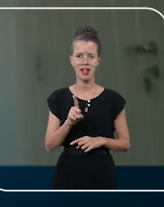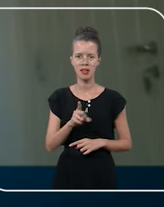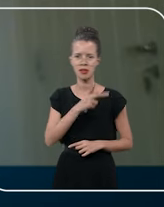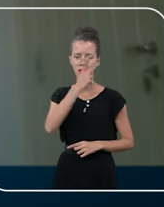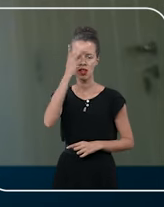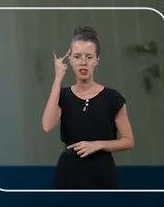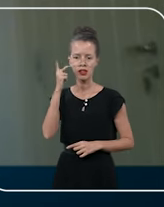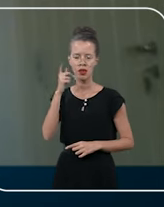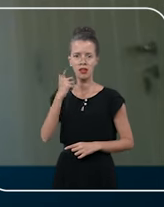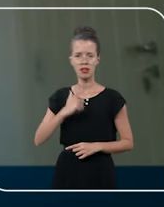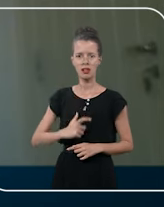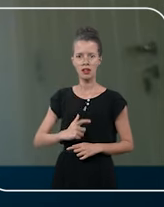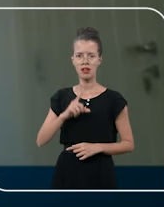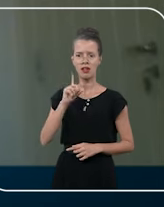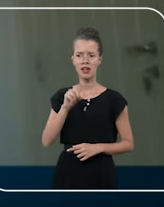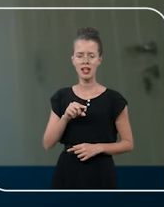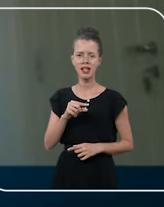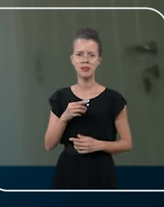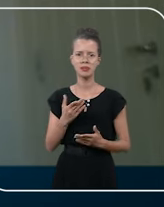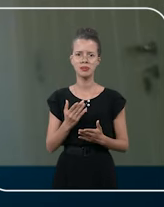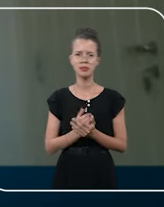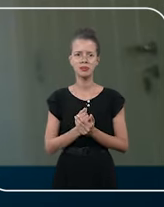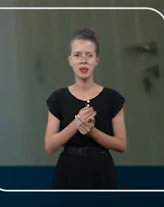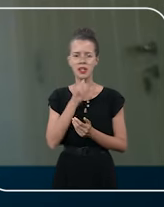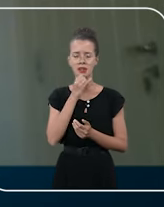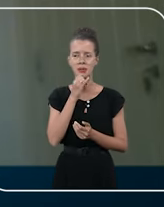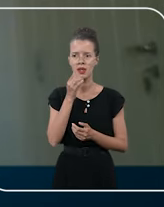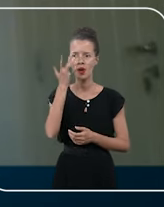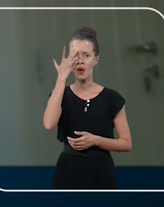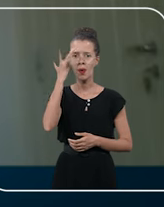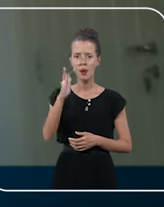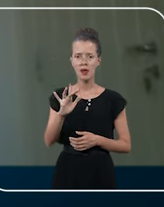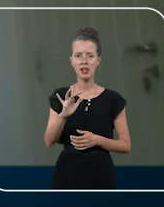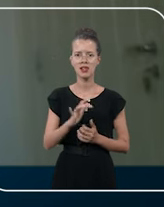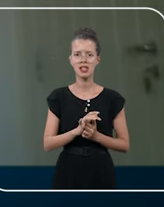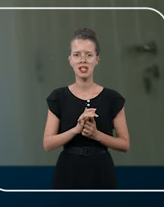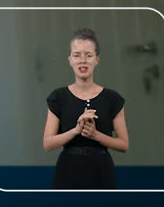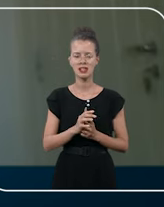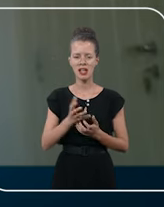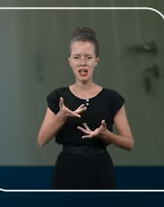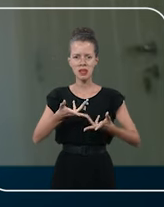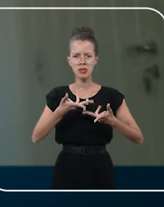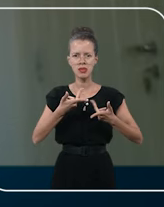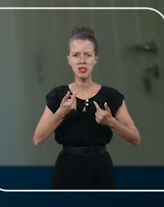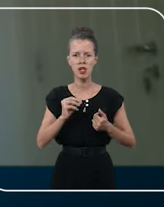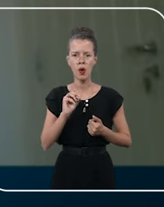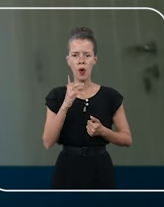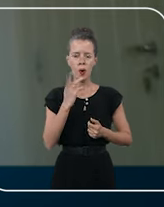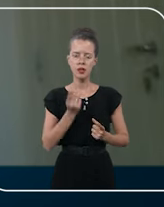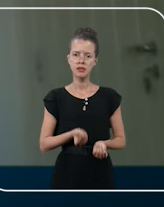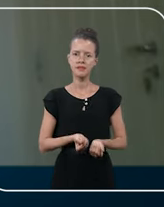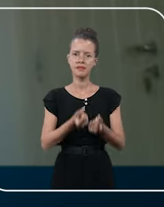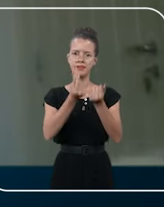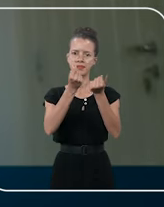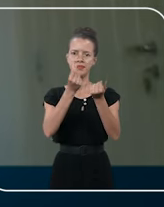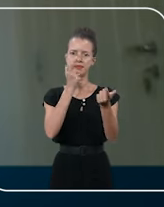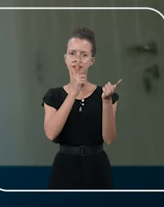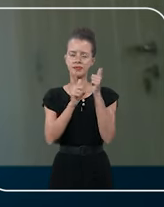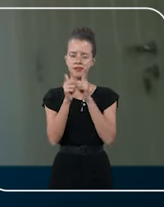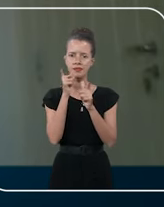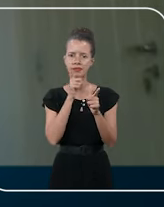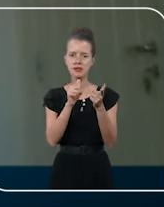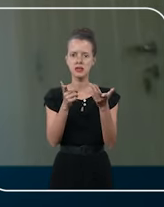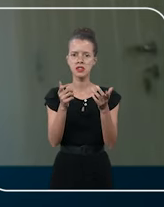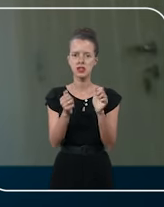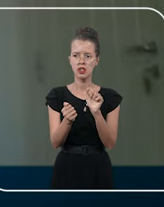hipossuficiente da relação, ou seja, ele não tem conhecimento e às vezes nem tem as condições de conseguir juntar todas